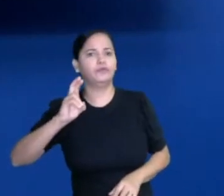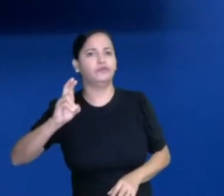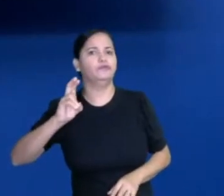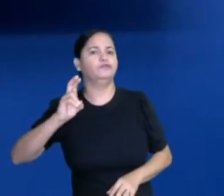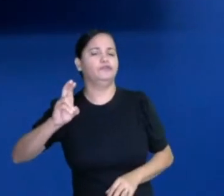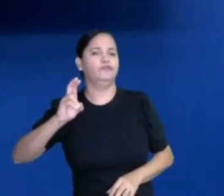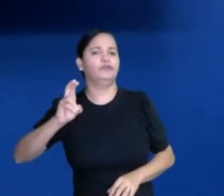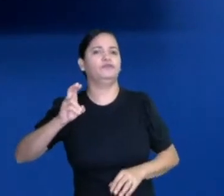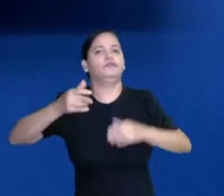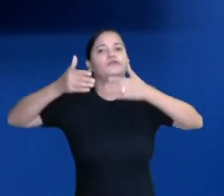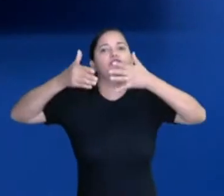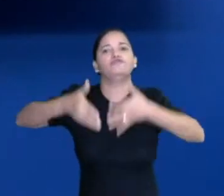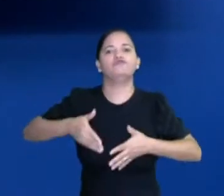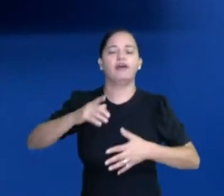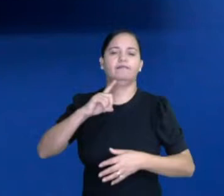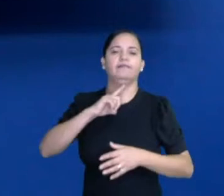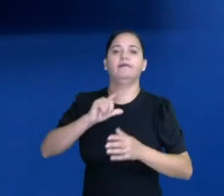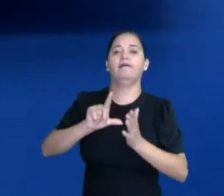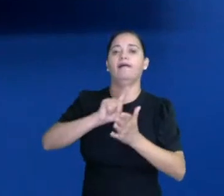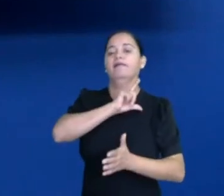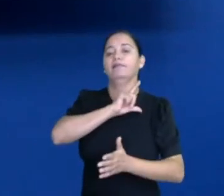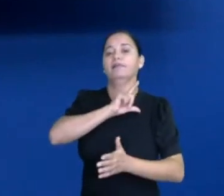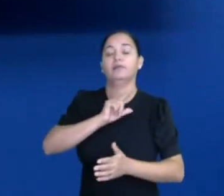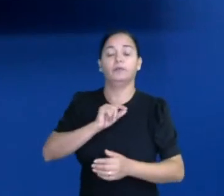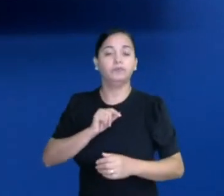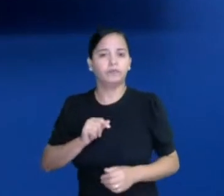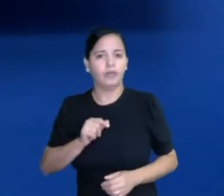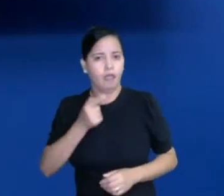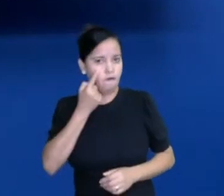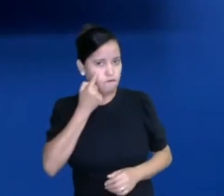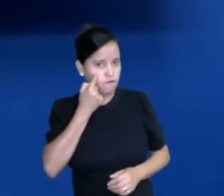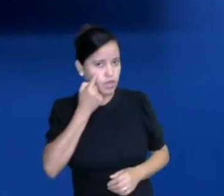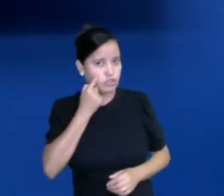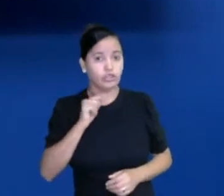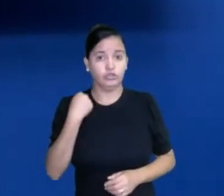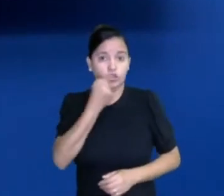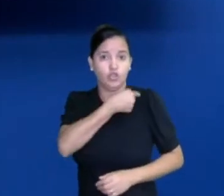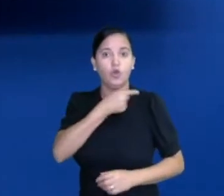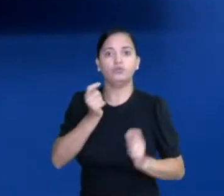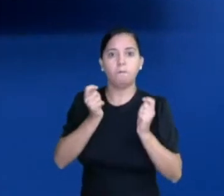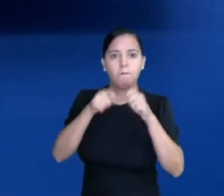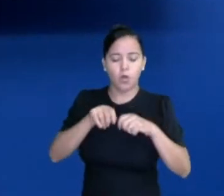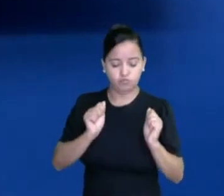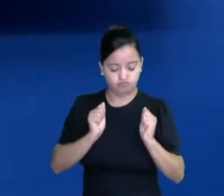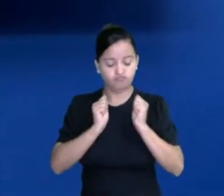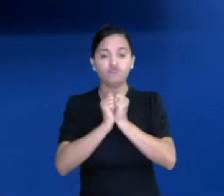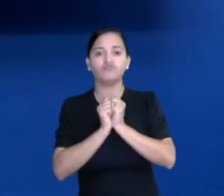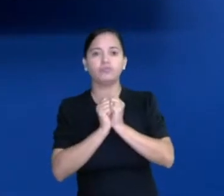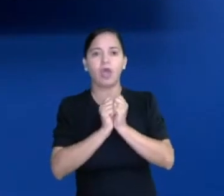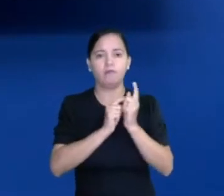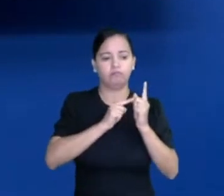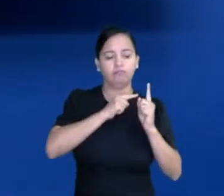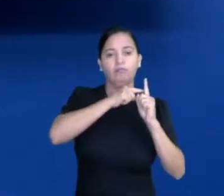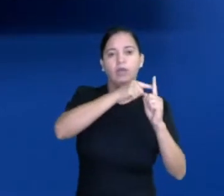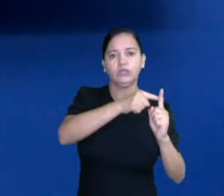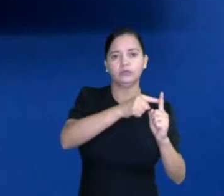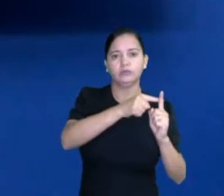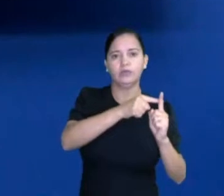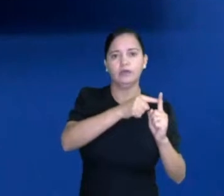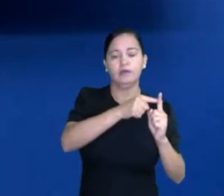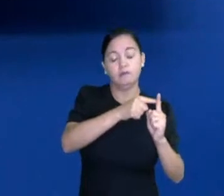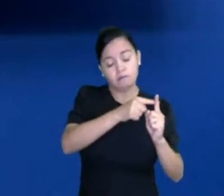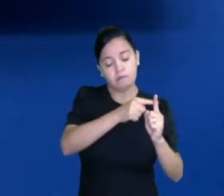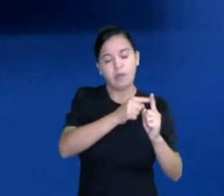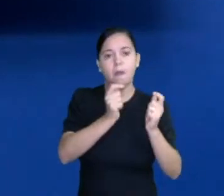eu já havia comprado. Então, veja que a gente pode juntar, adicionar, mas ao